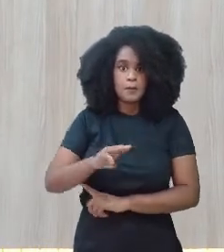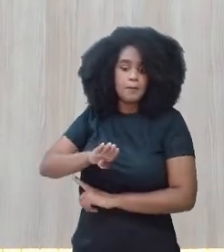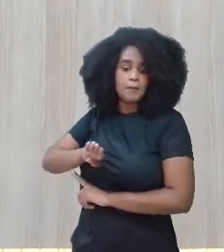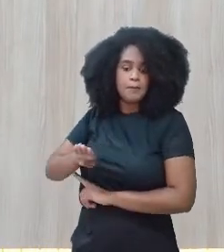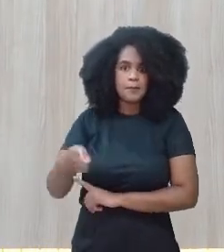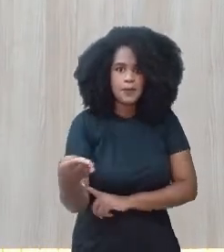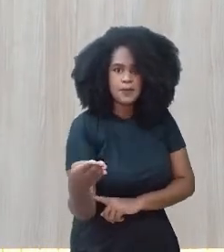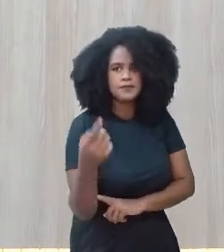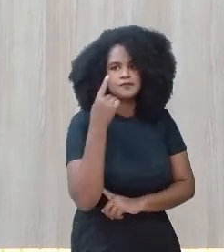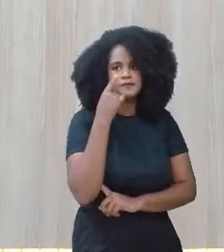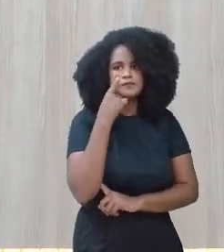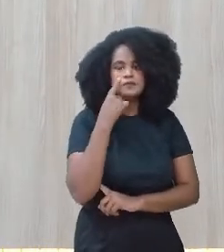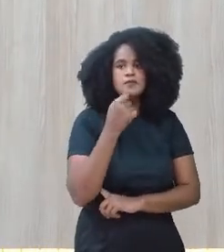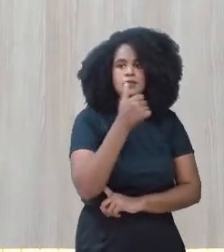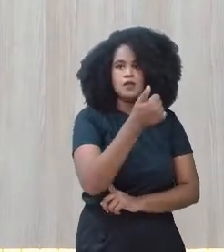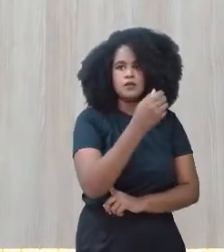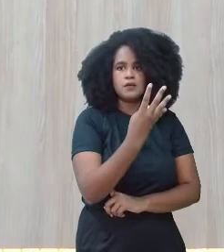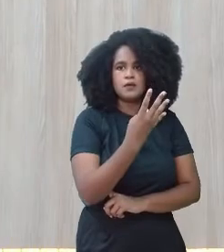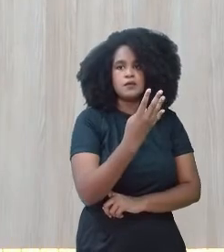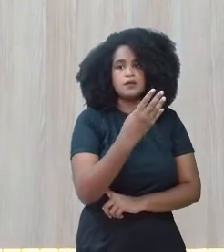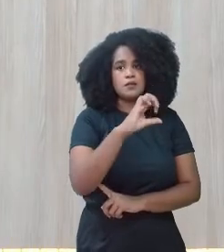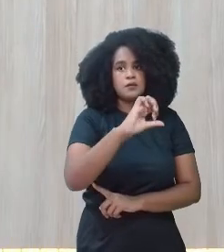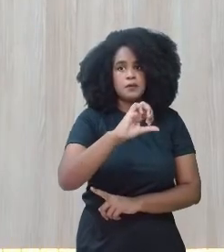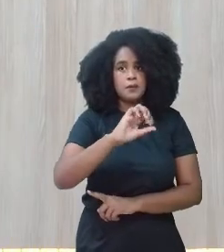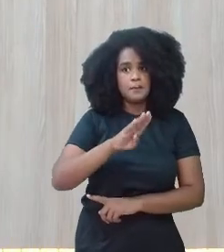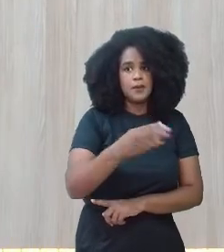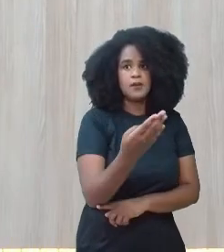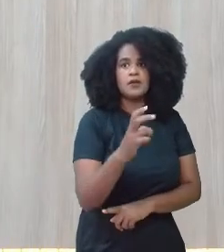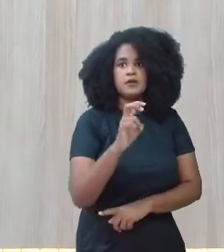bilhões, 597 milhões,